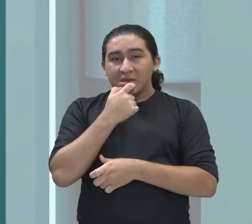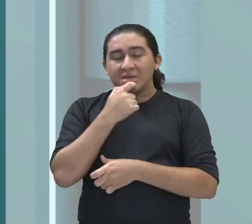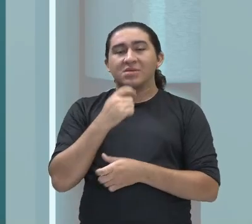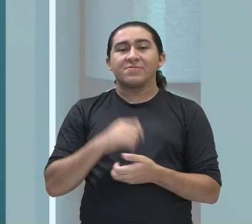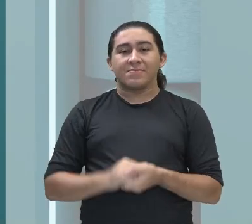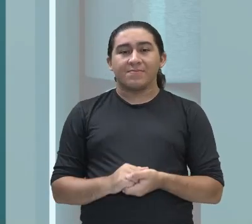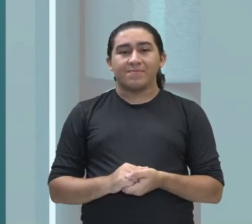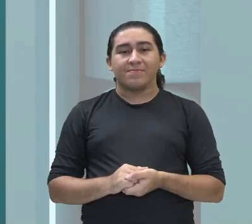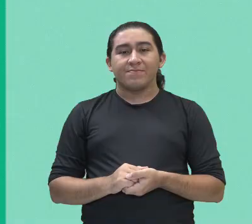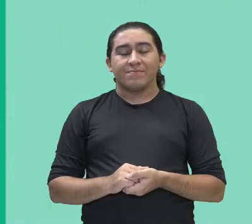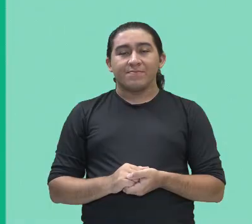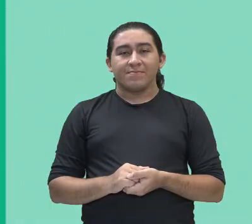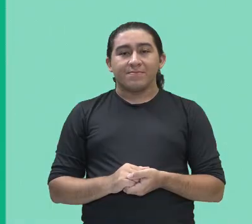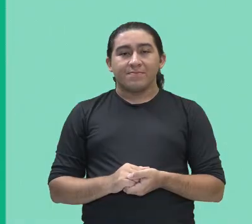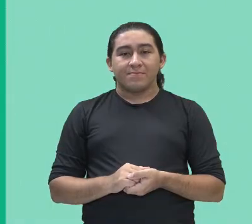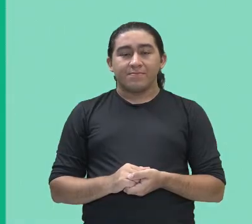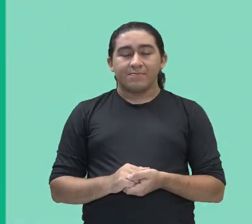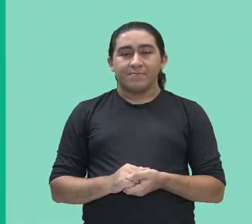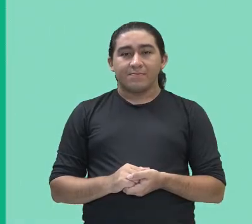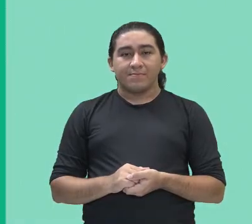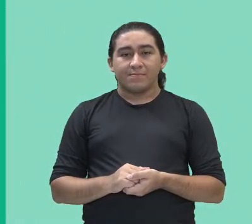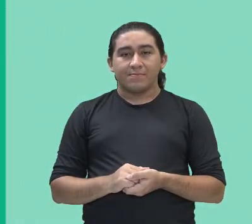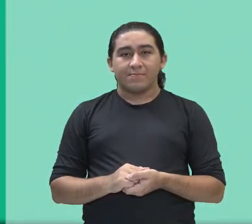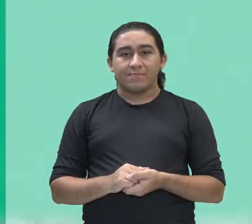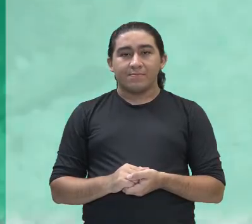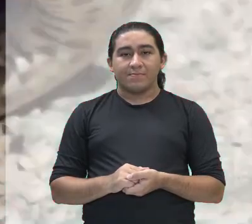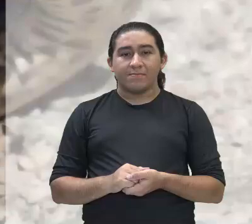língua inglesa. Acompanhem.